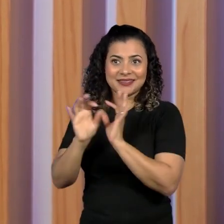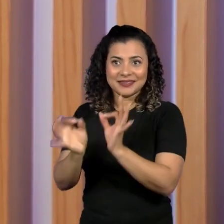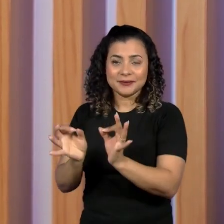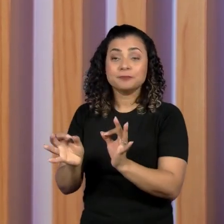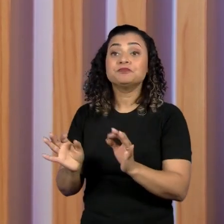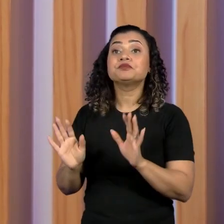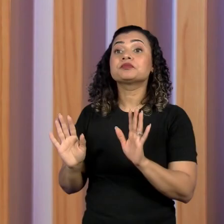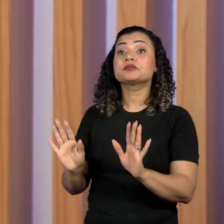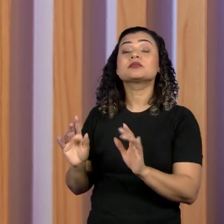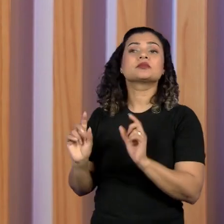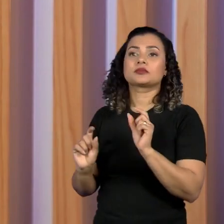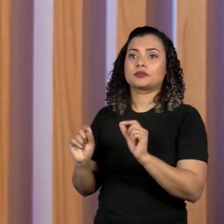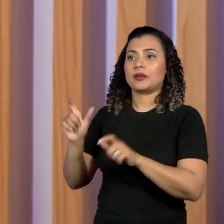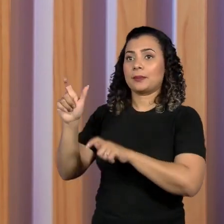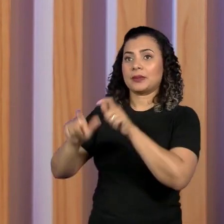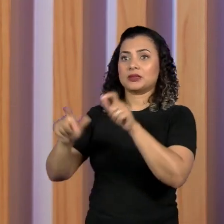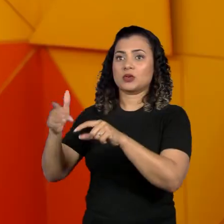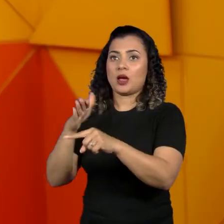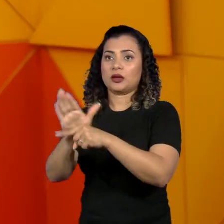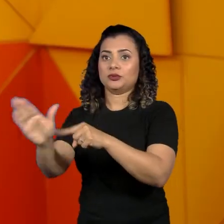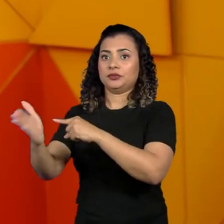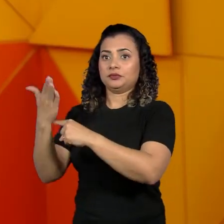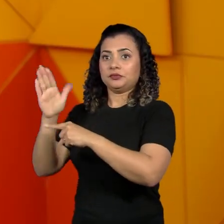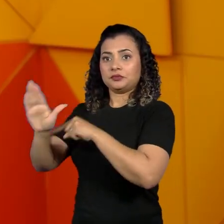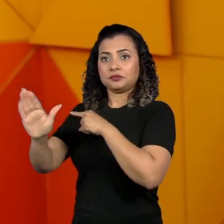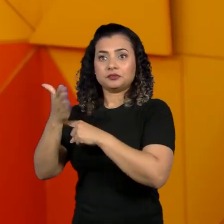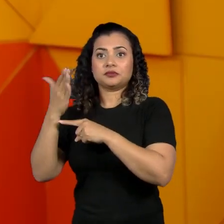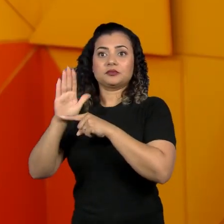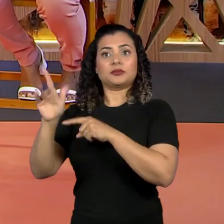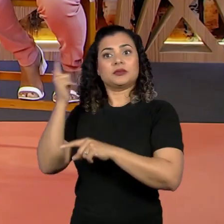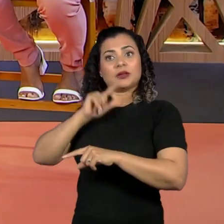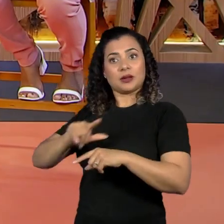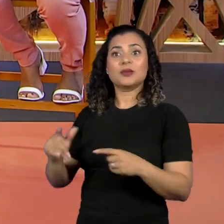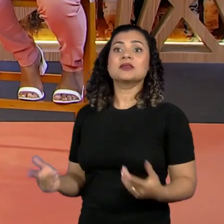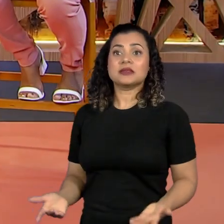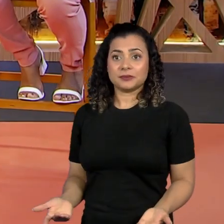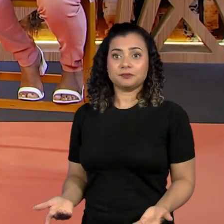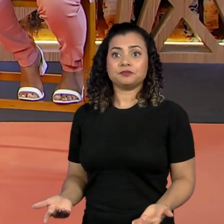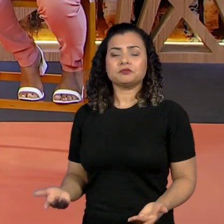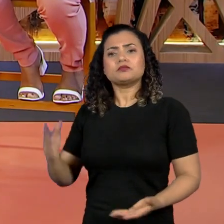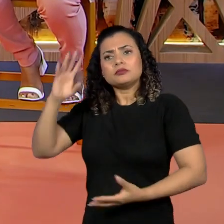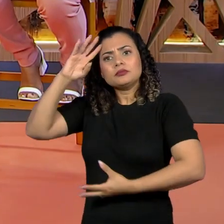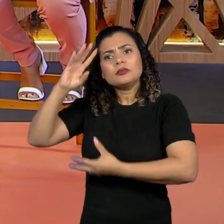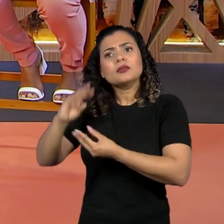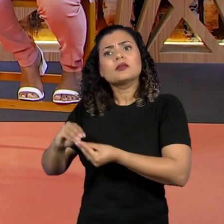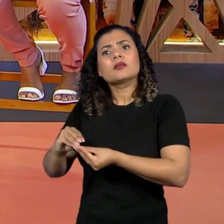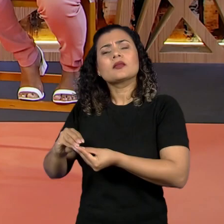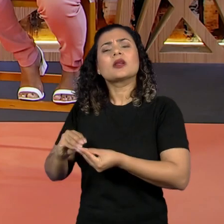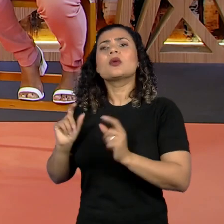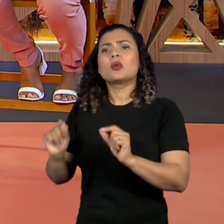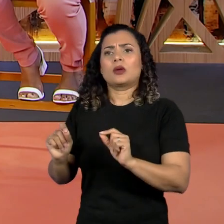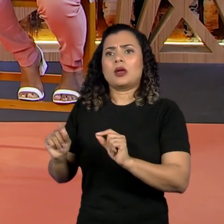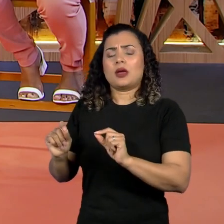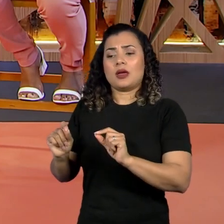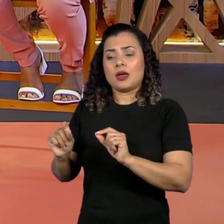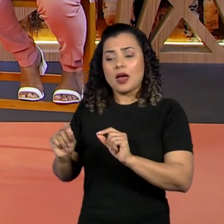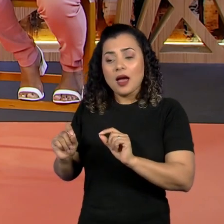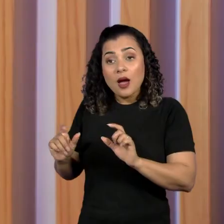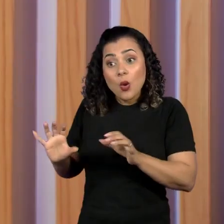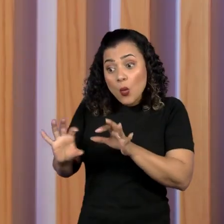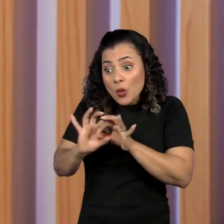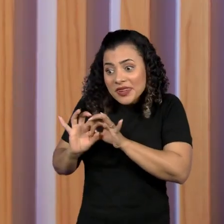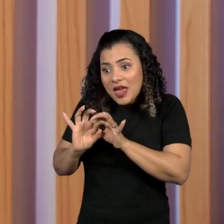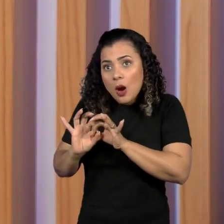bases seria as pessoas se ajudarem muito para chegar aí, né? E quando a gente entende que o negócio, se unindo, a